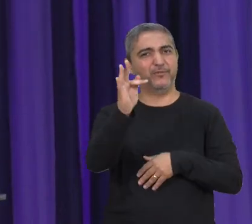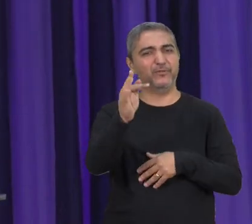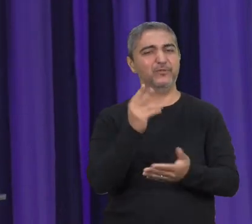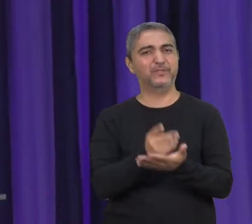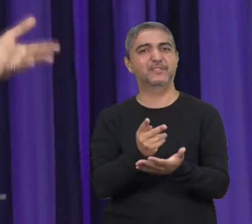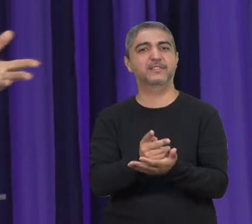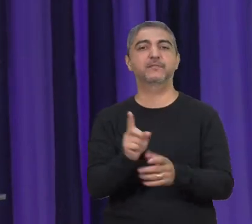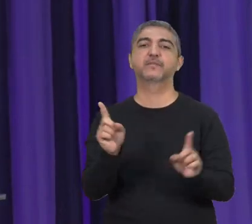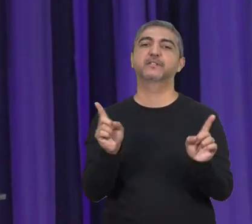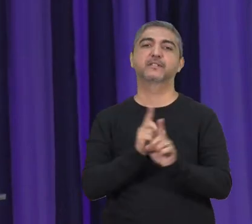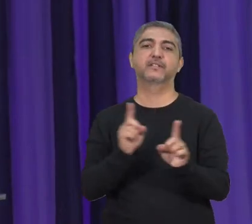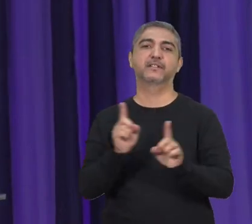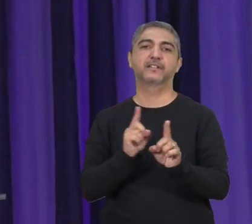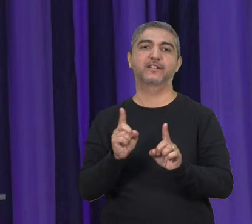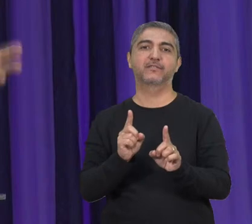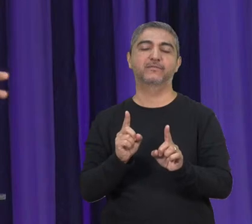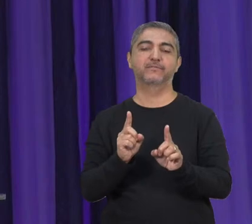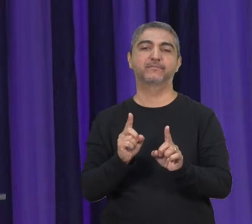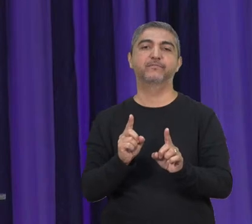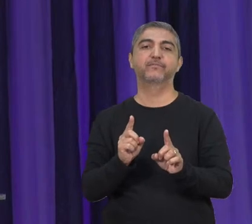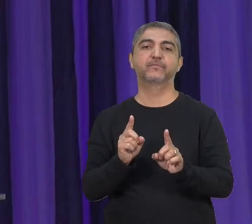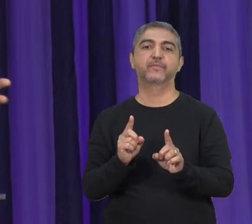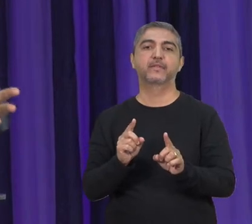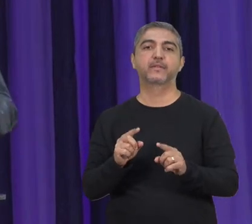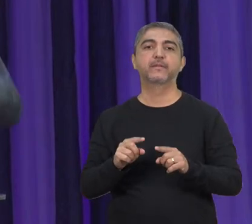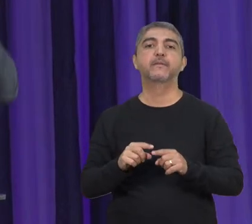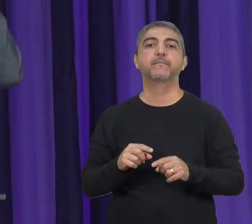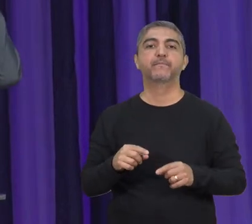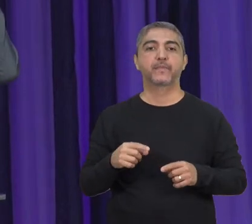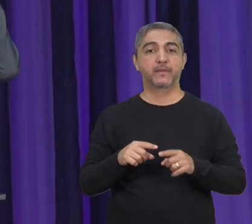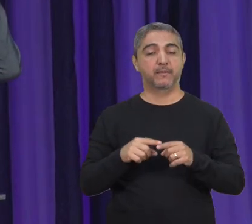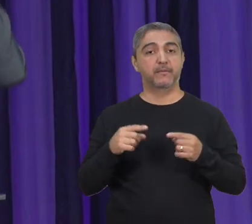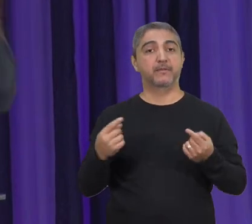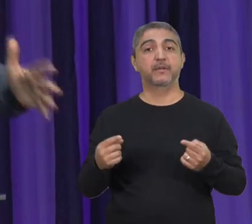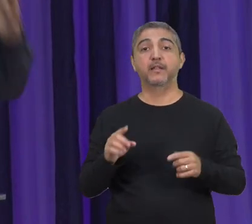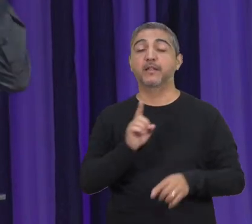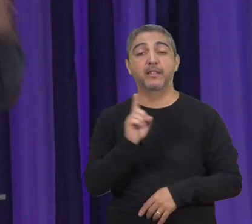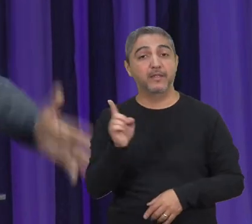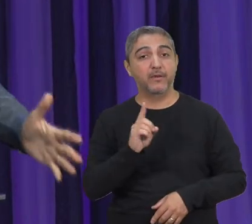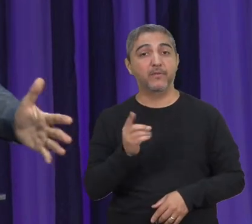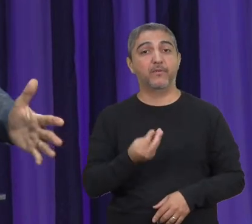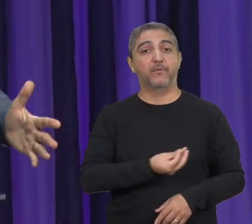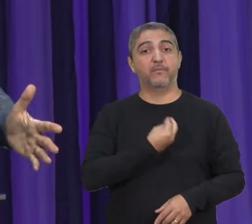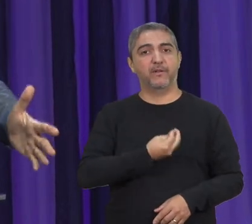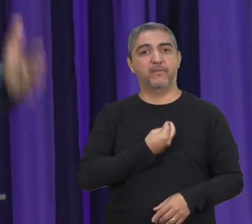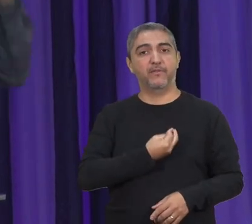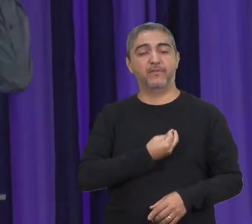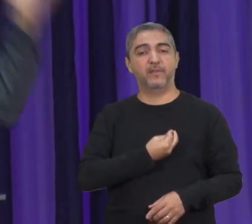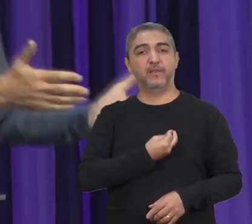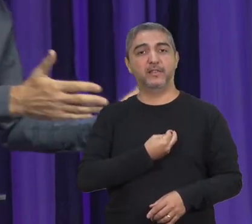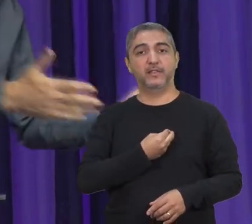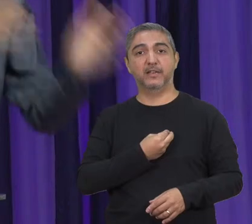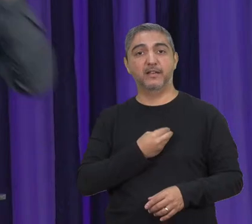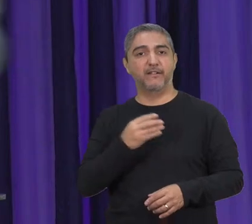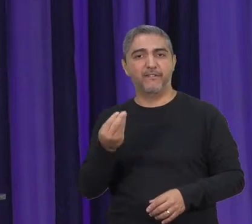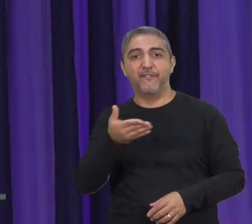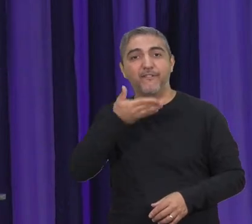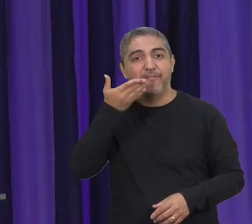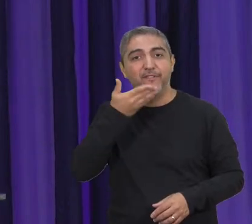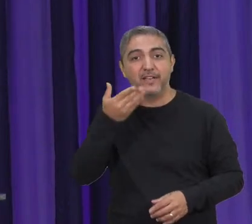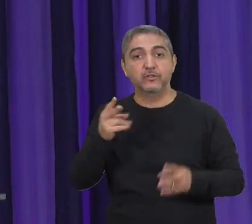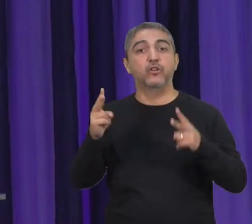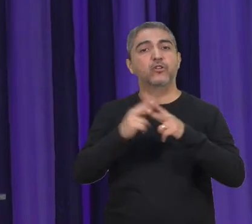de Jesus, só a natureza de Deus agindo na sua vida. Não, será uma luta constante da carne contra